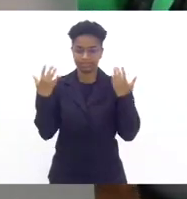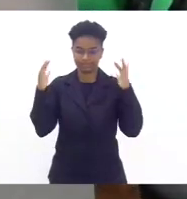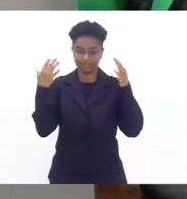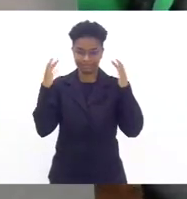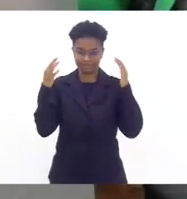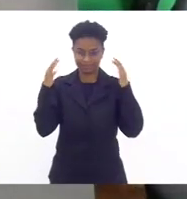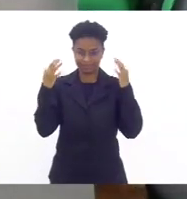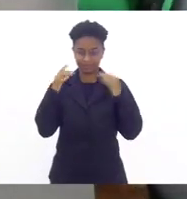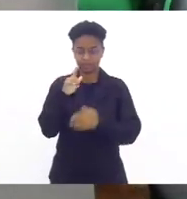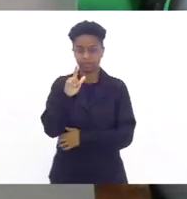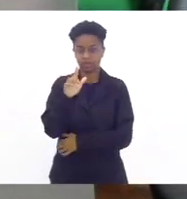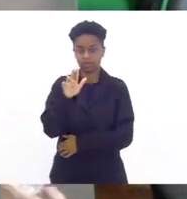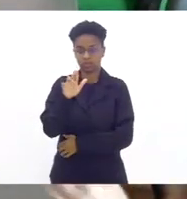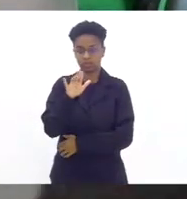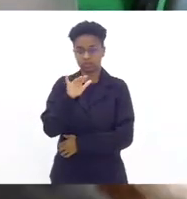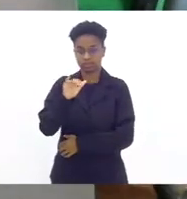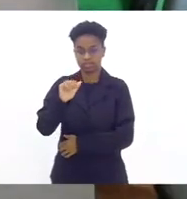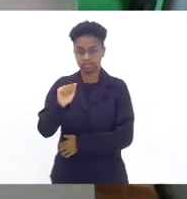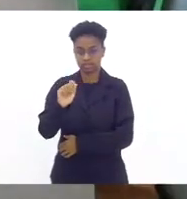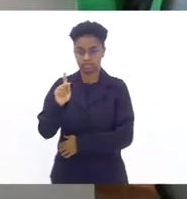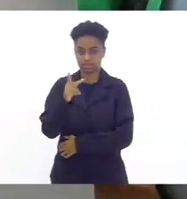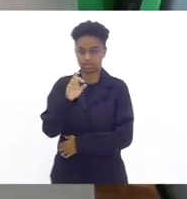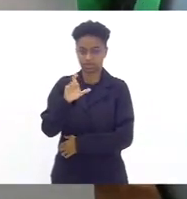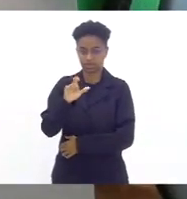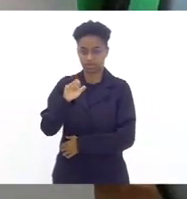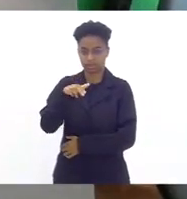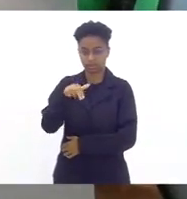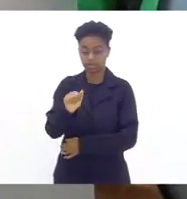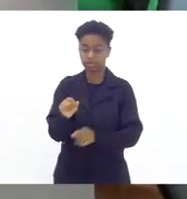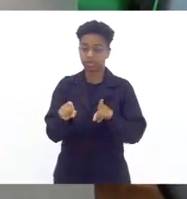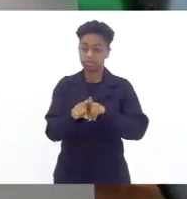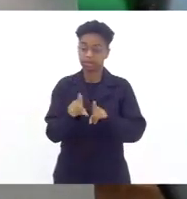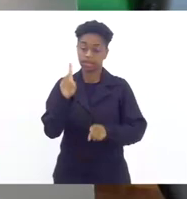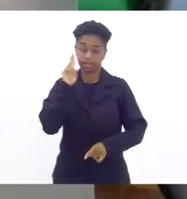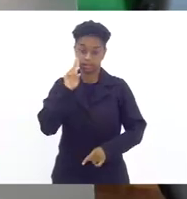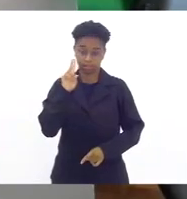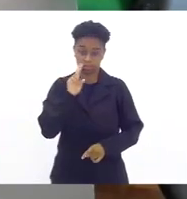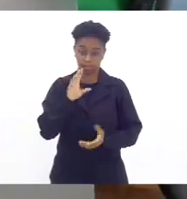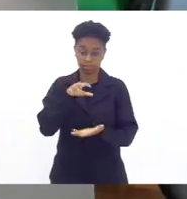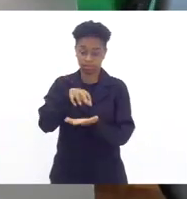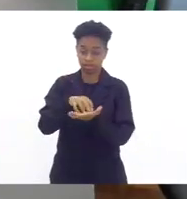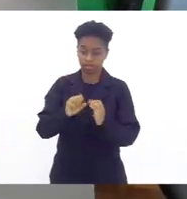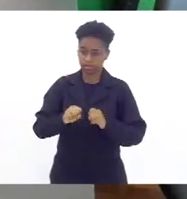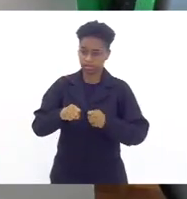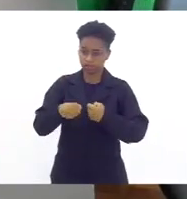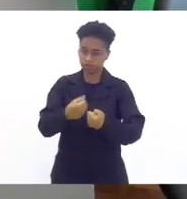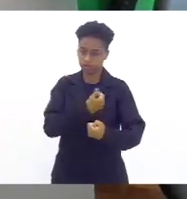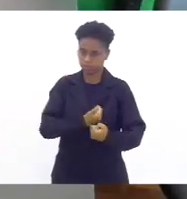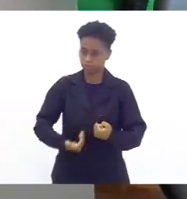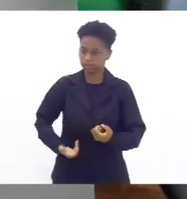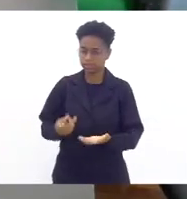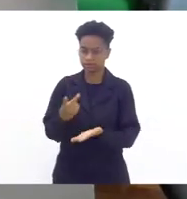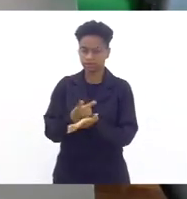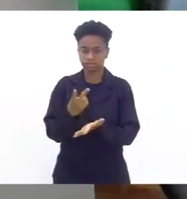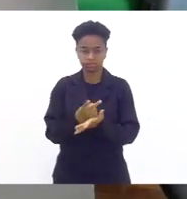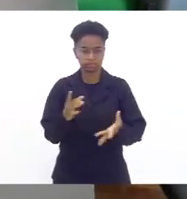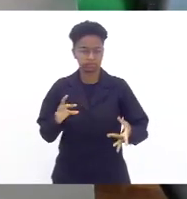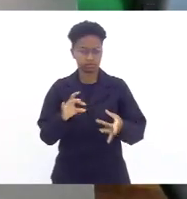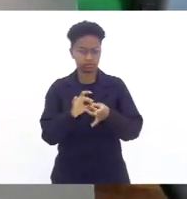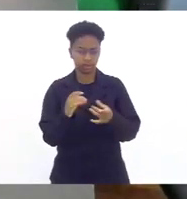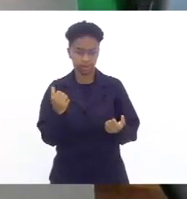Lúcia Helena lembrando sempre que a defensoria Nossa grande parceira aliada por